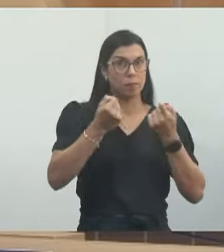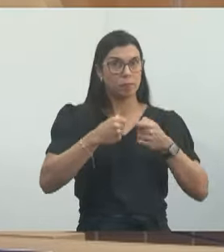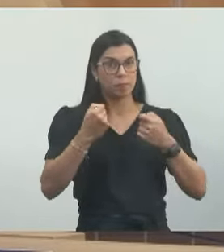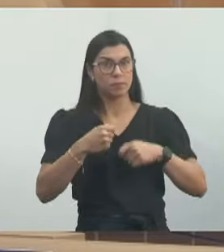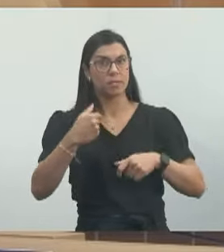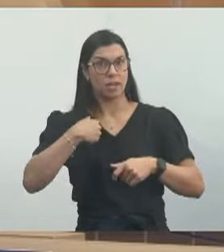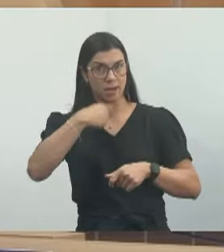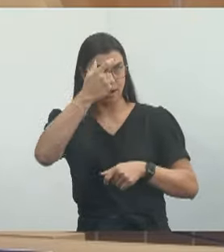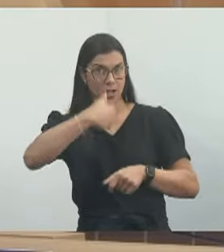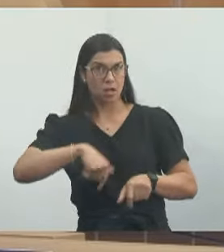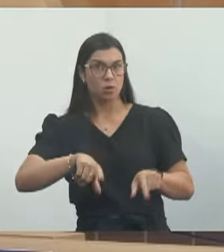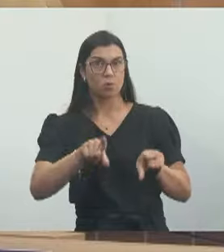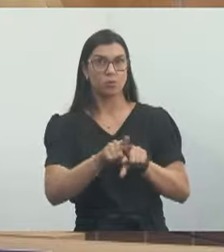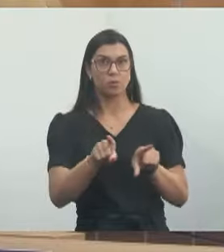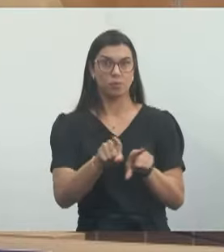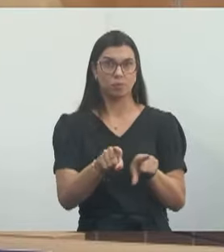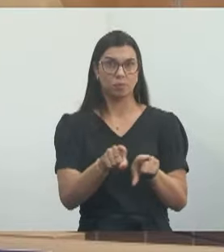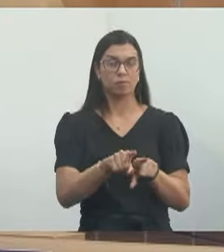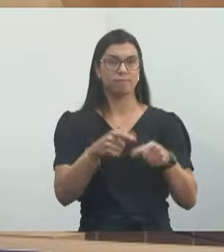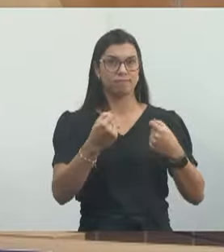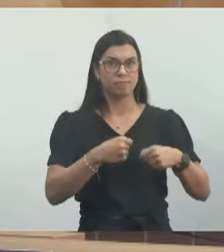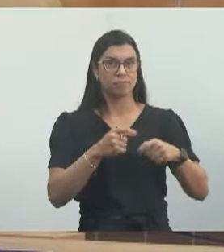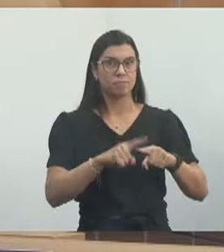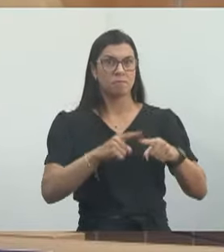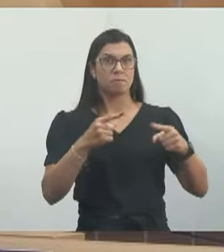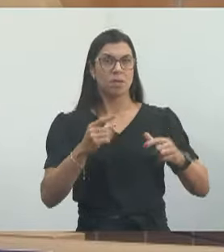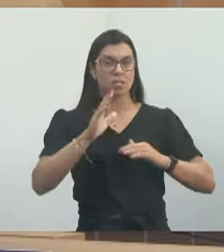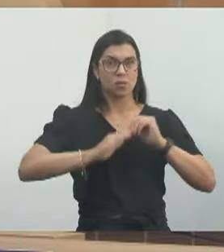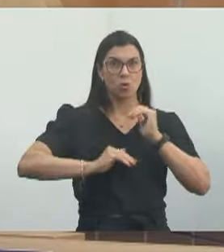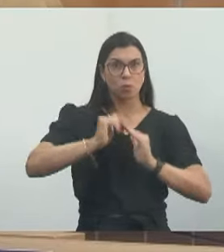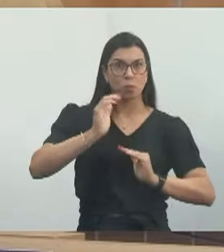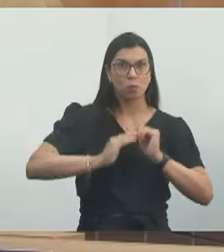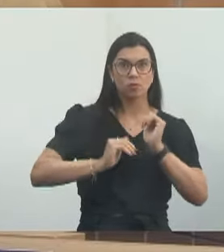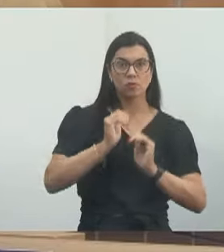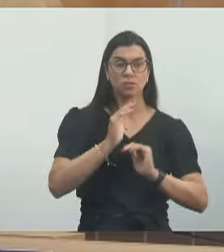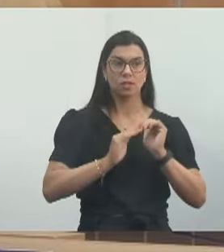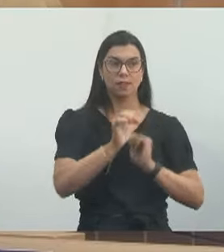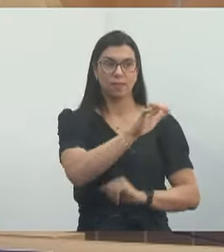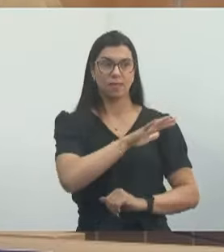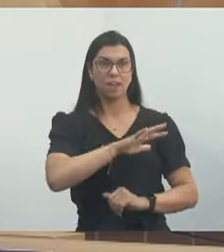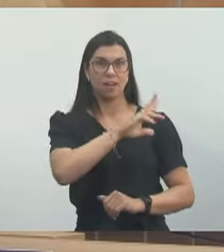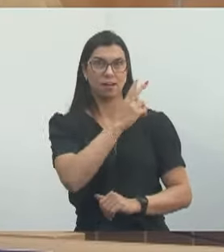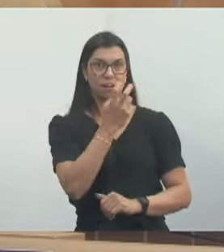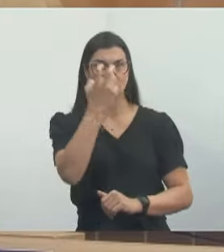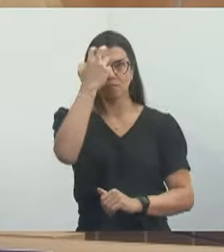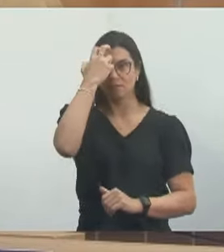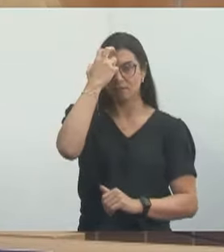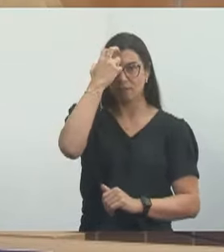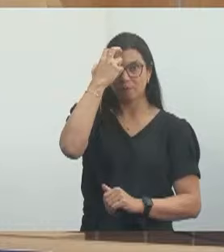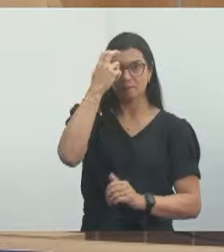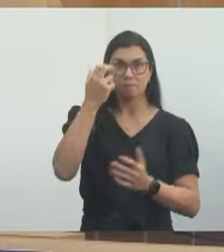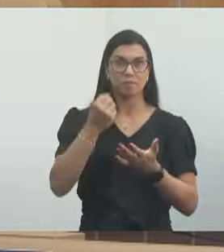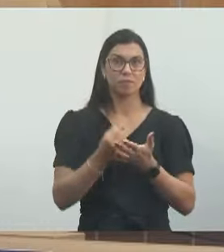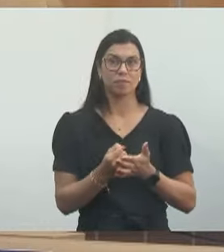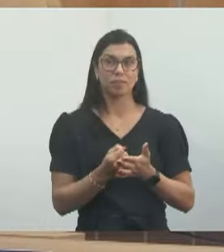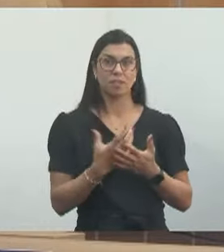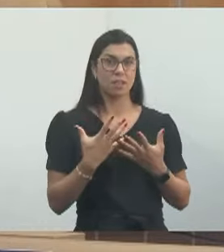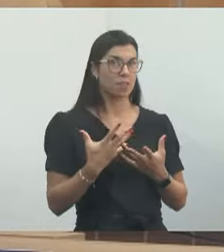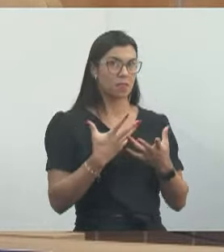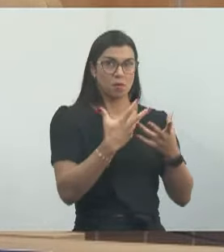me coloco também nessa condição, mas os profissionais da fundação não deixaram o tribunal apontar uma falha